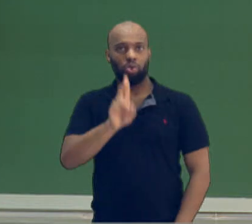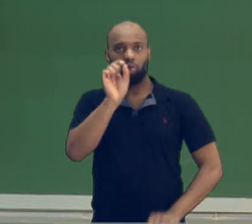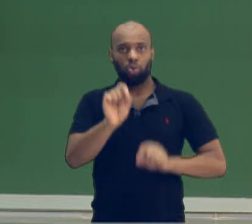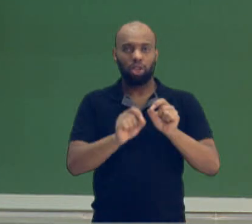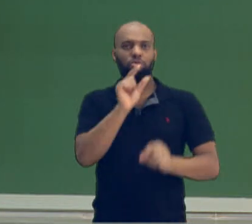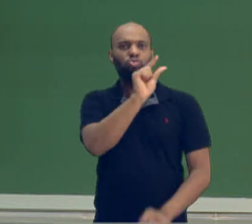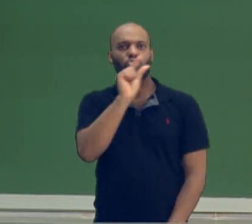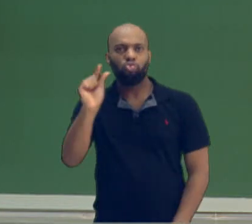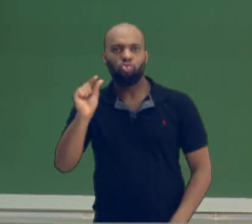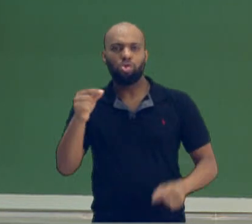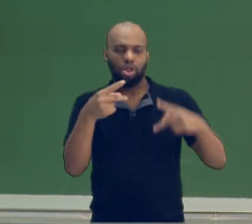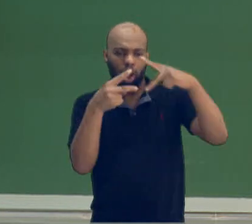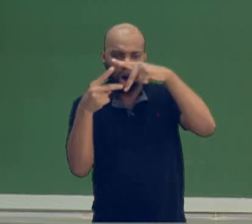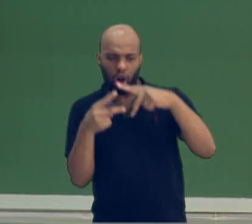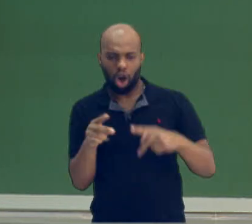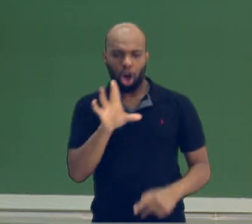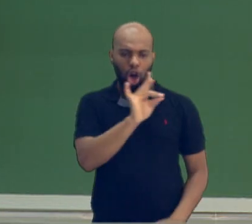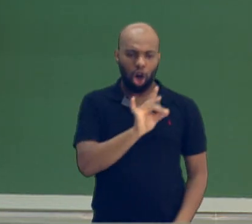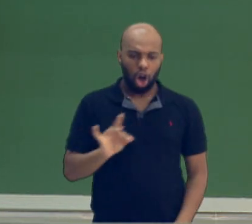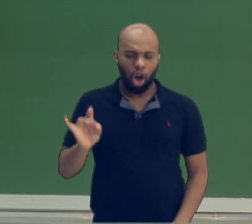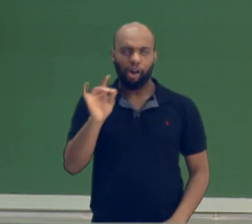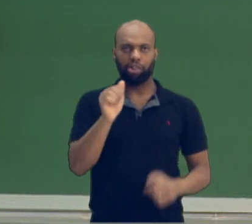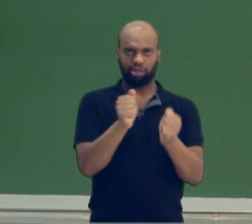caquinhos colados e rejuntados.